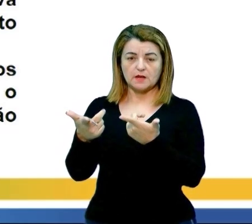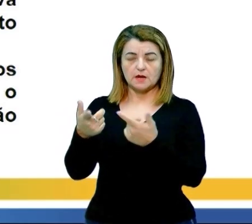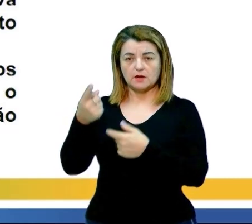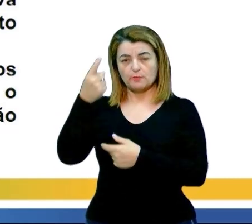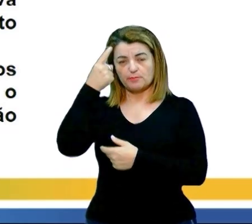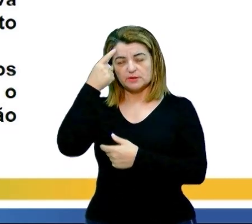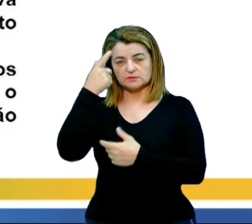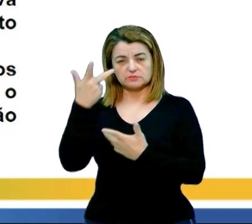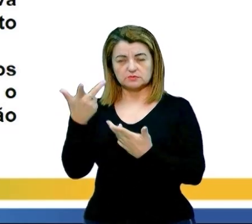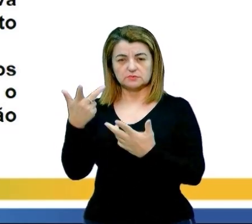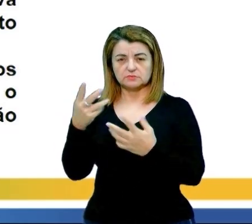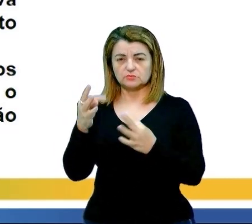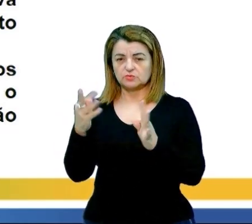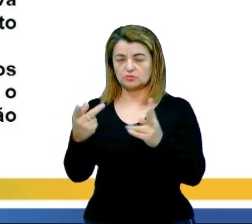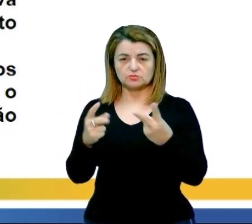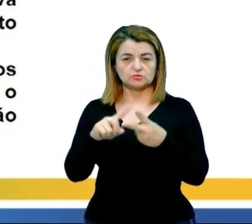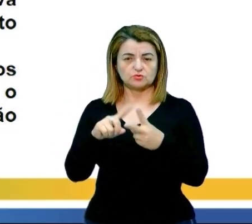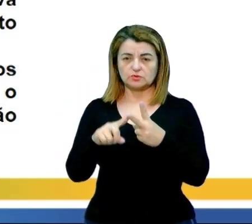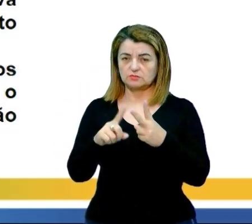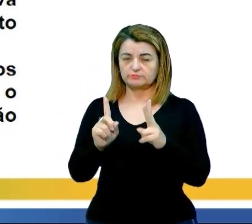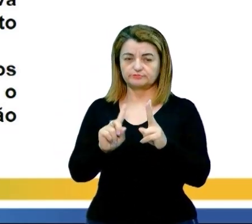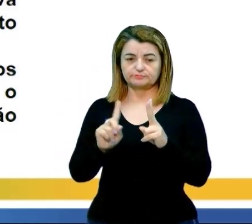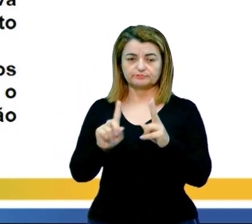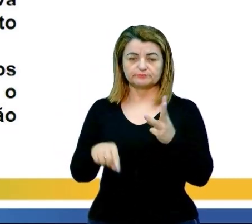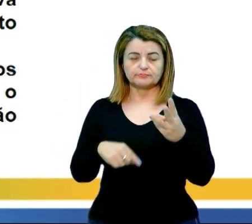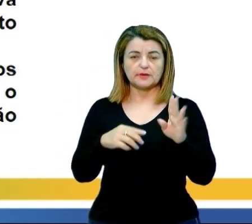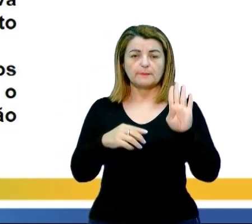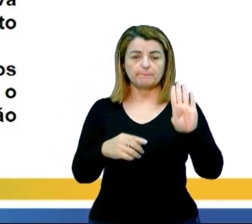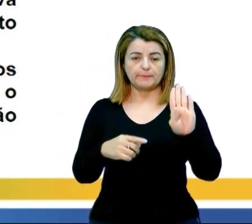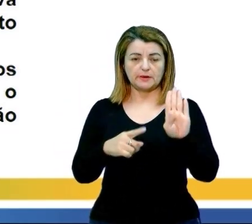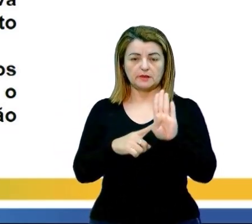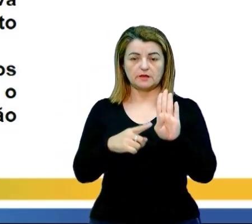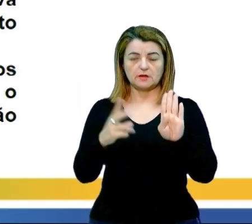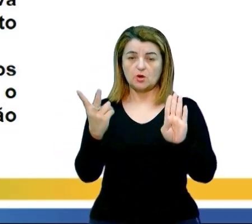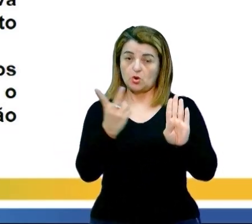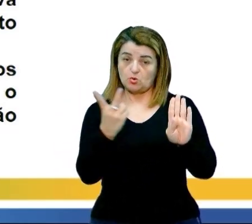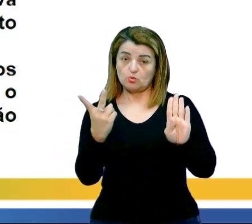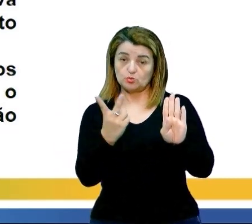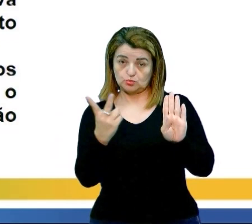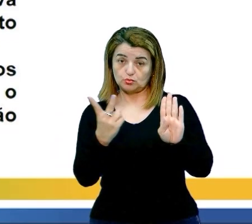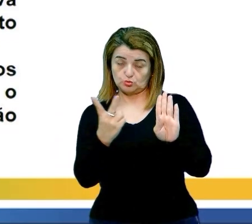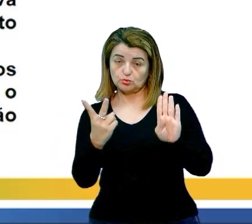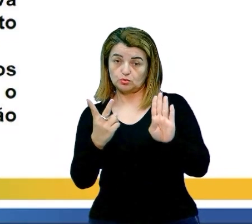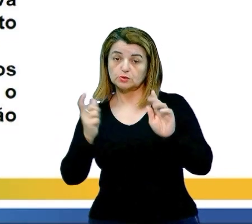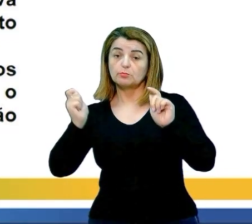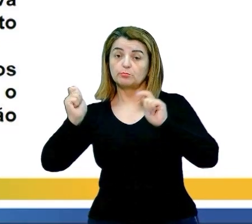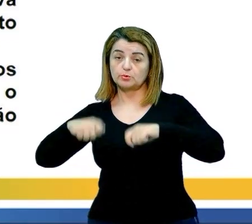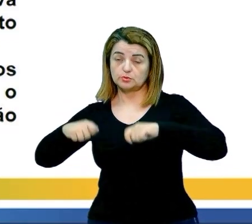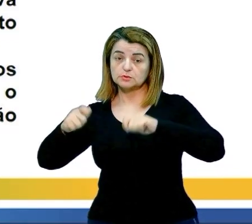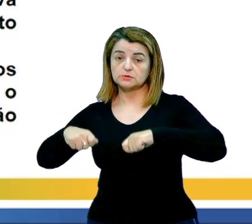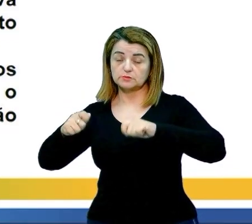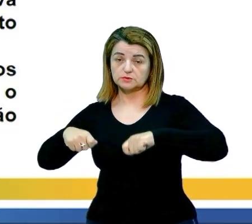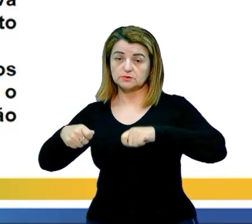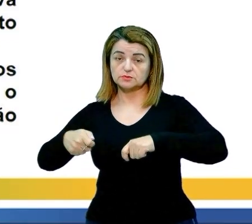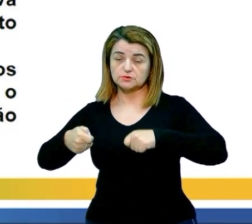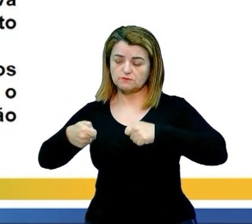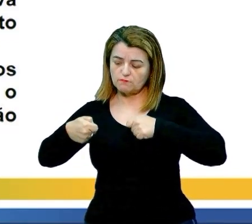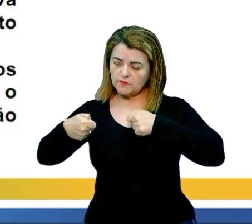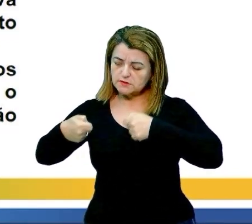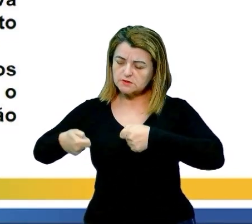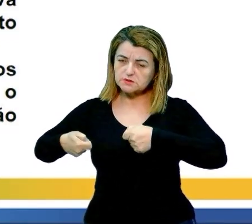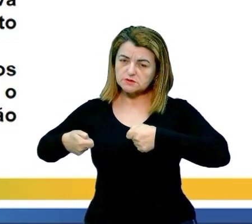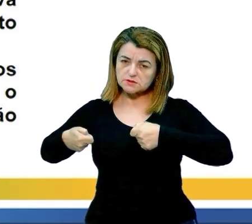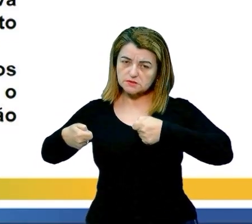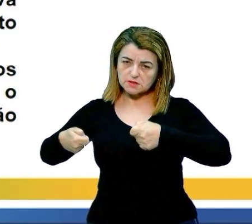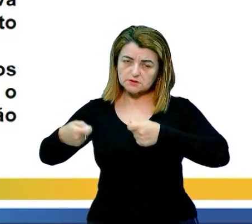marca registrada de nenhum dos dois. Foucault e Oliveira admitem a possibilidade de qualquer forma de resistência política,